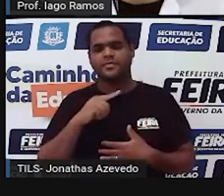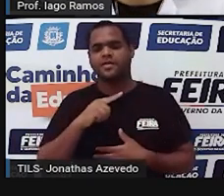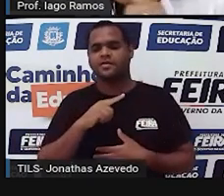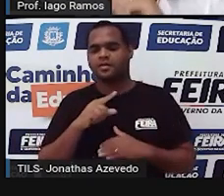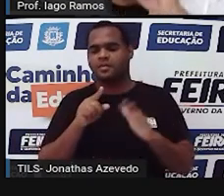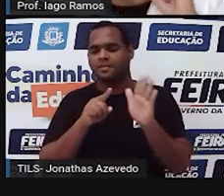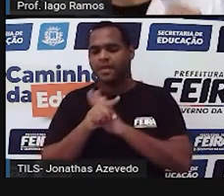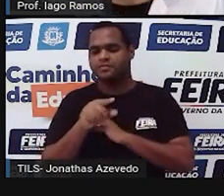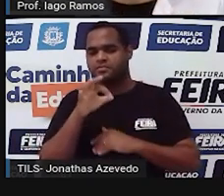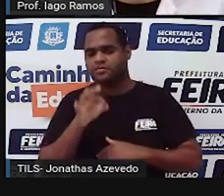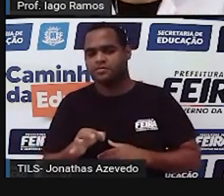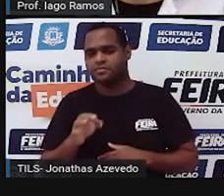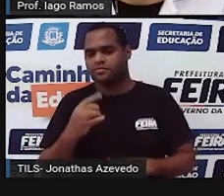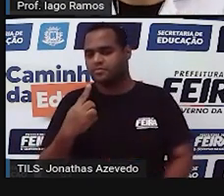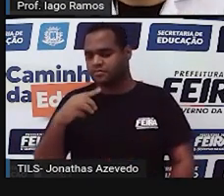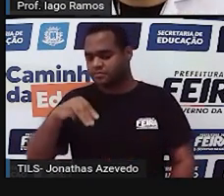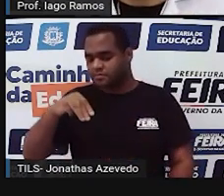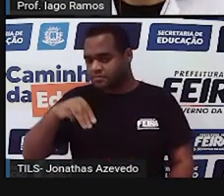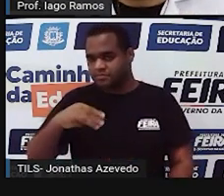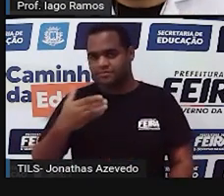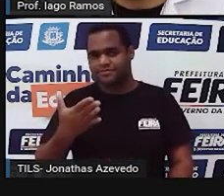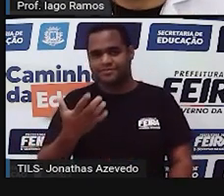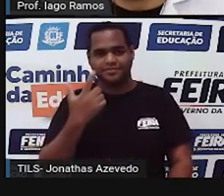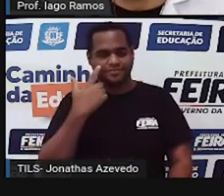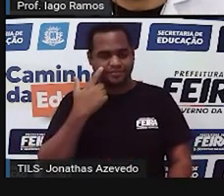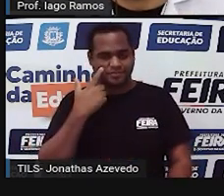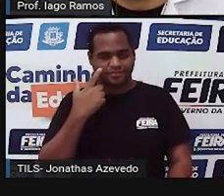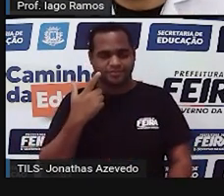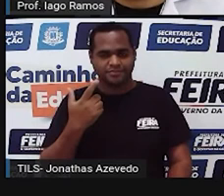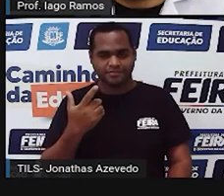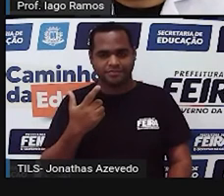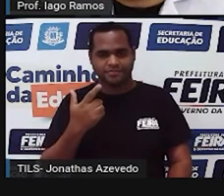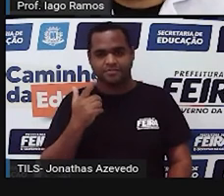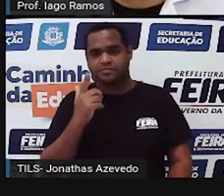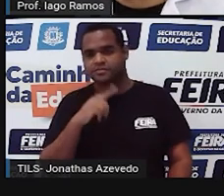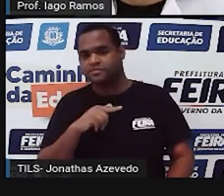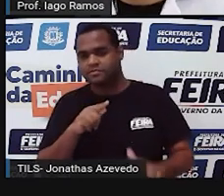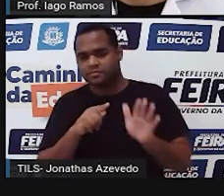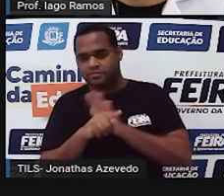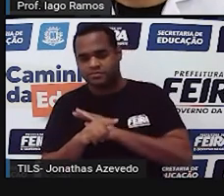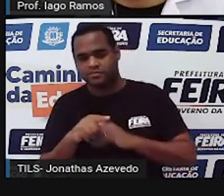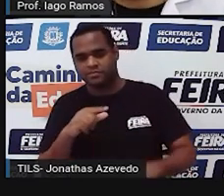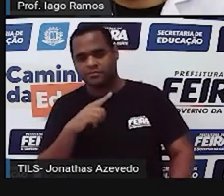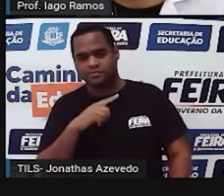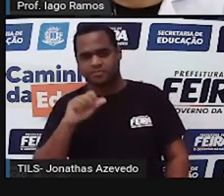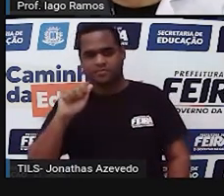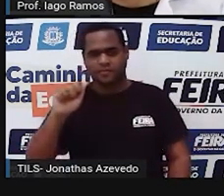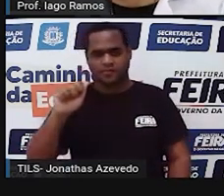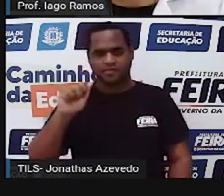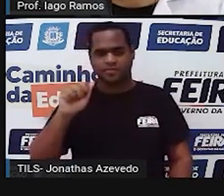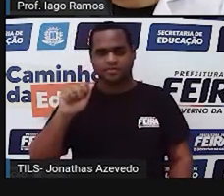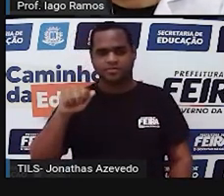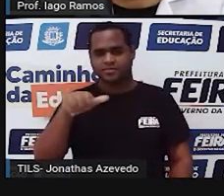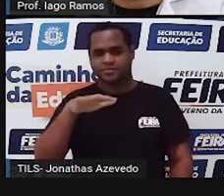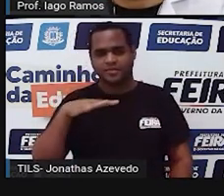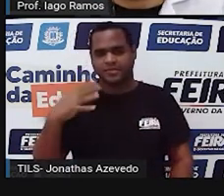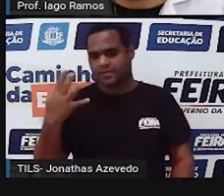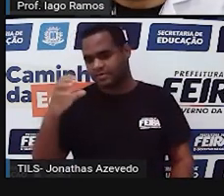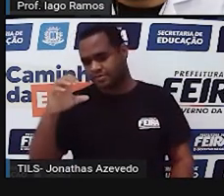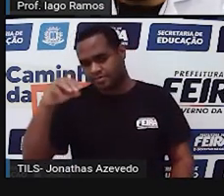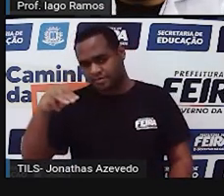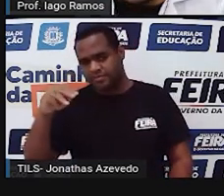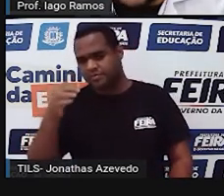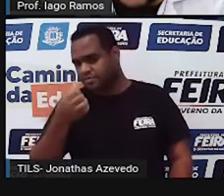pergunta correta um minutinho Olha só deve ser a pergunta da letra A retângulo de dimensões 4